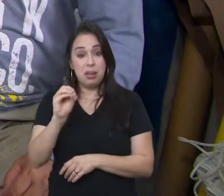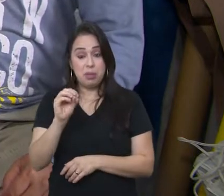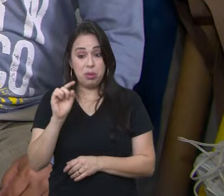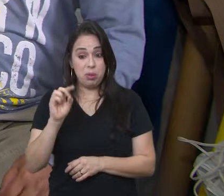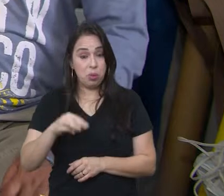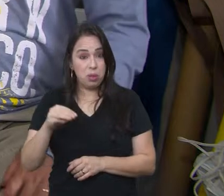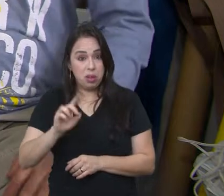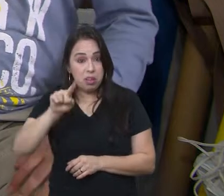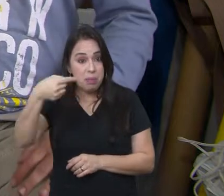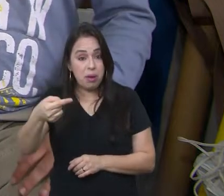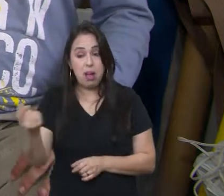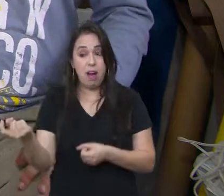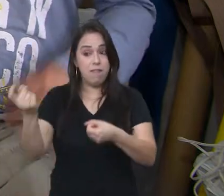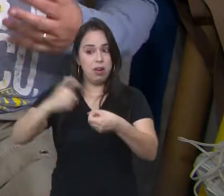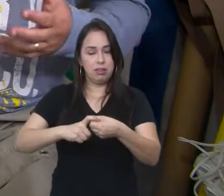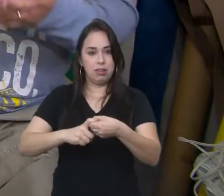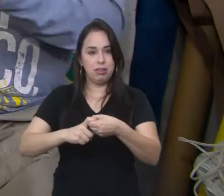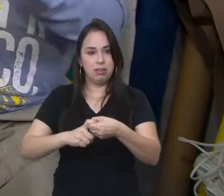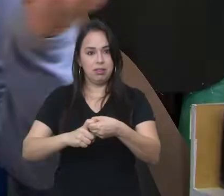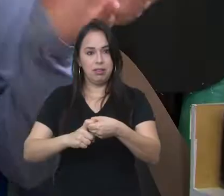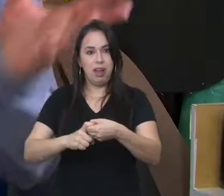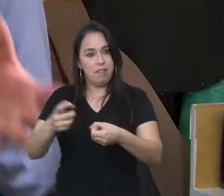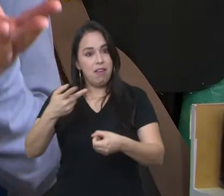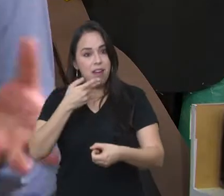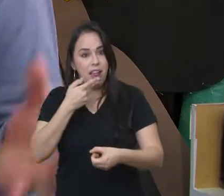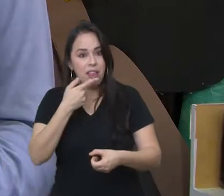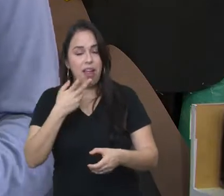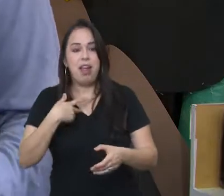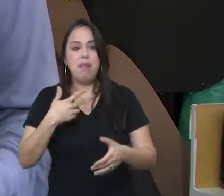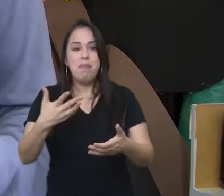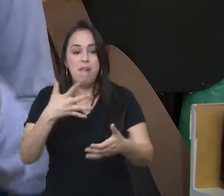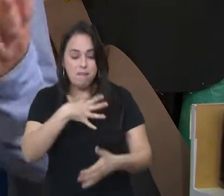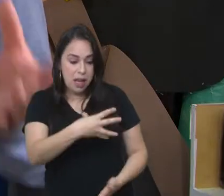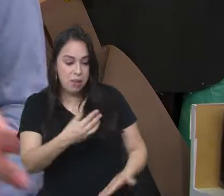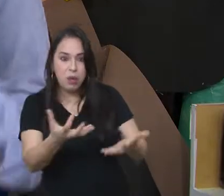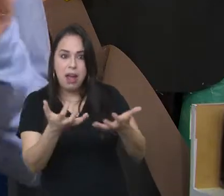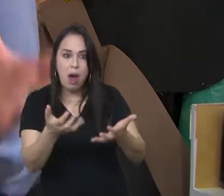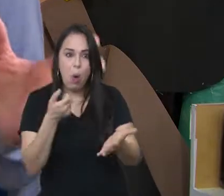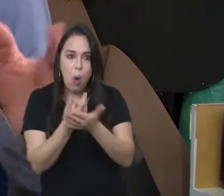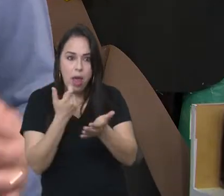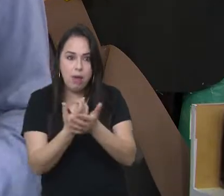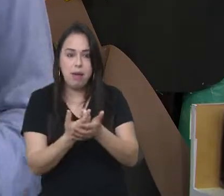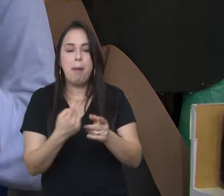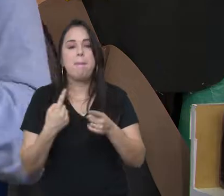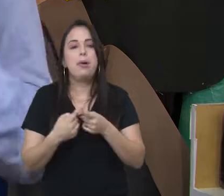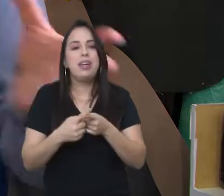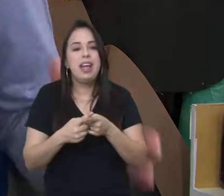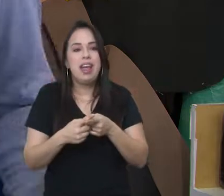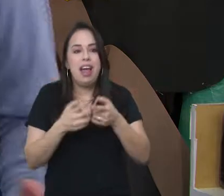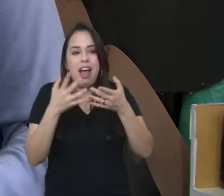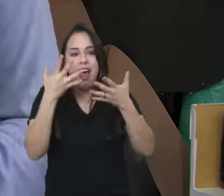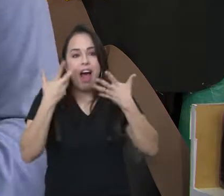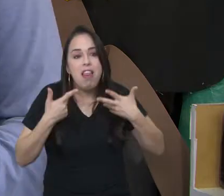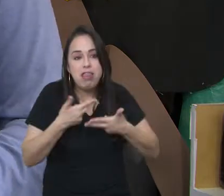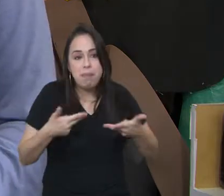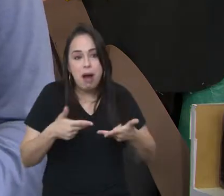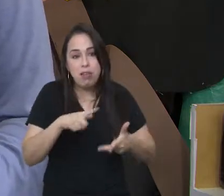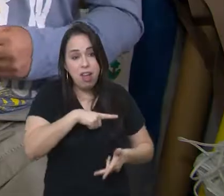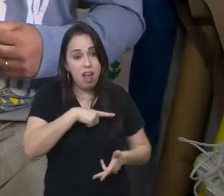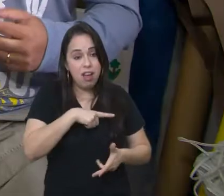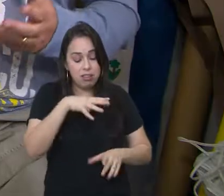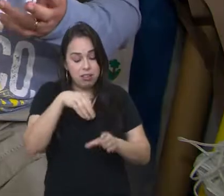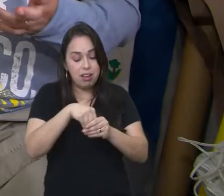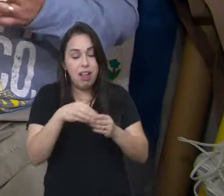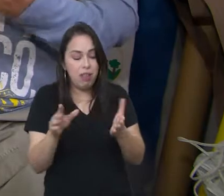meia hora, ela voltou. Ela voltou e o meu filho quer o seu livro. E quer porque quer o seu livro, por causa dos bichinhos que estão no livro,